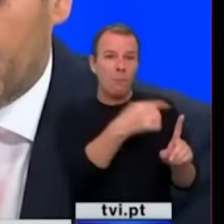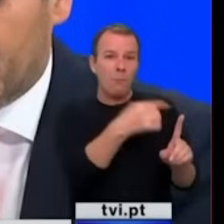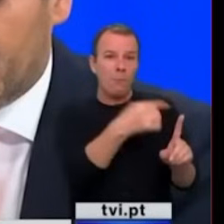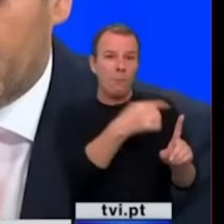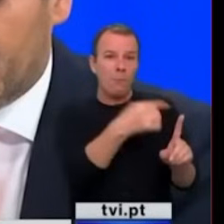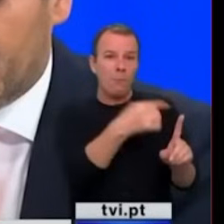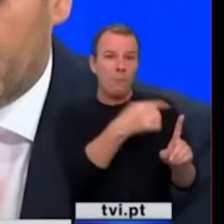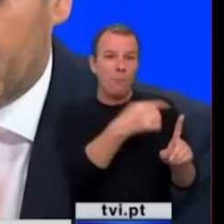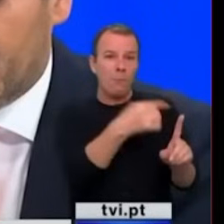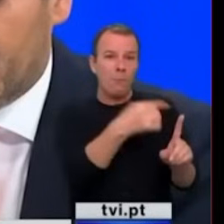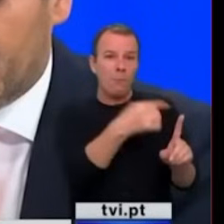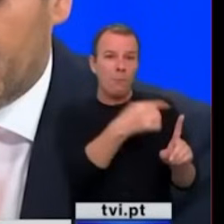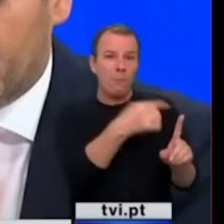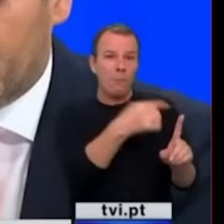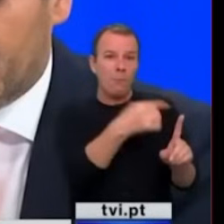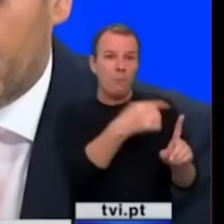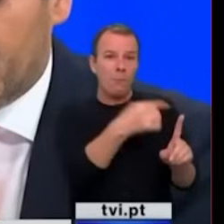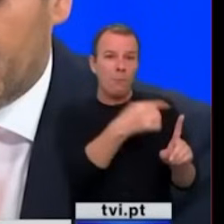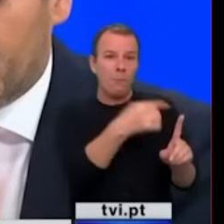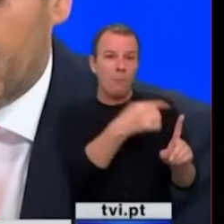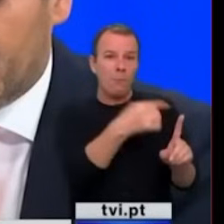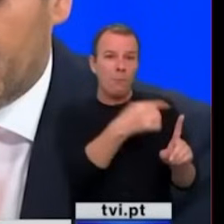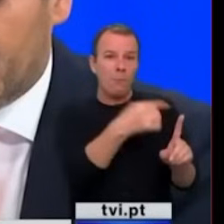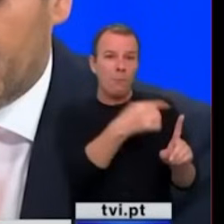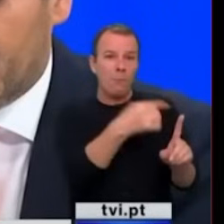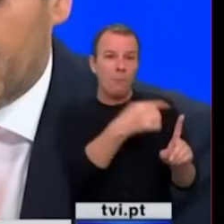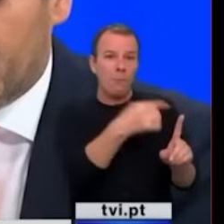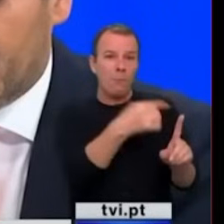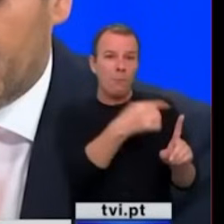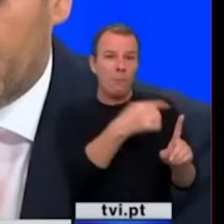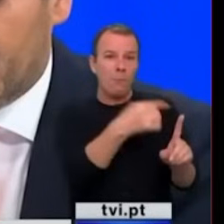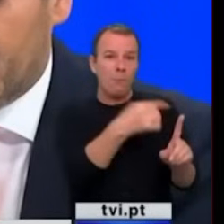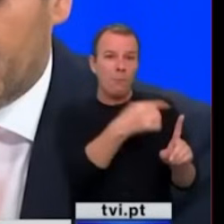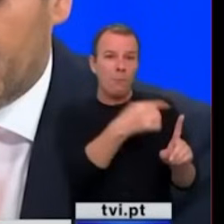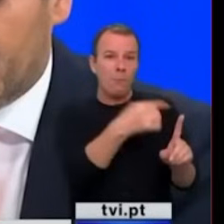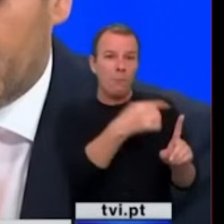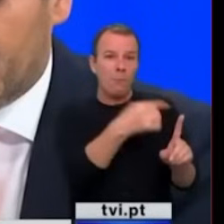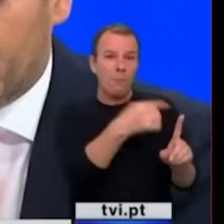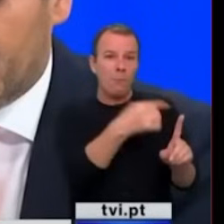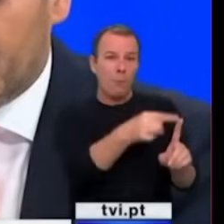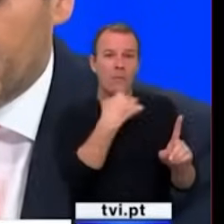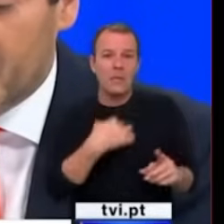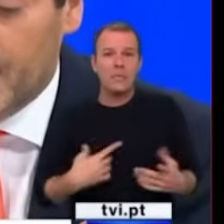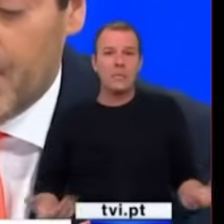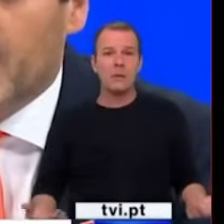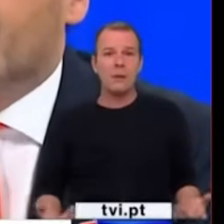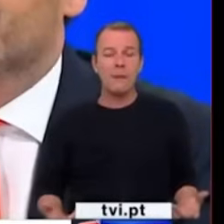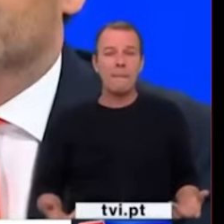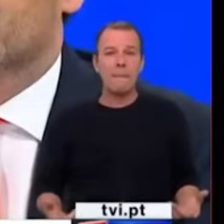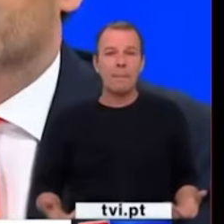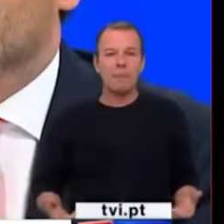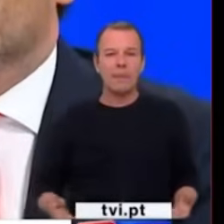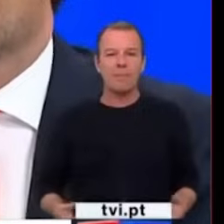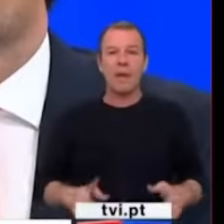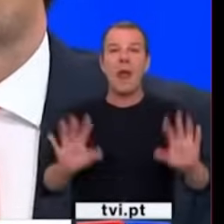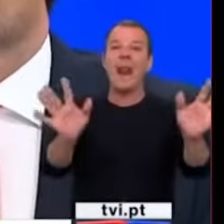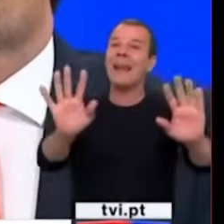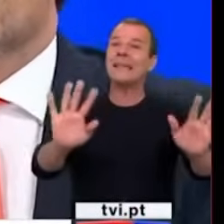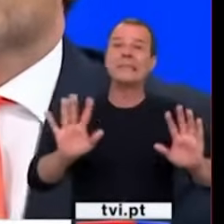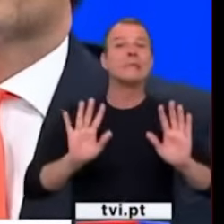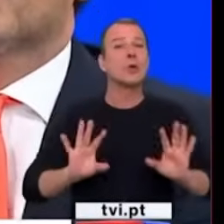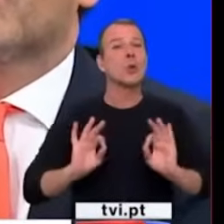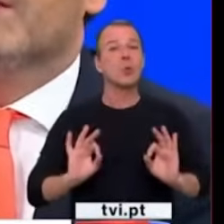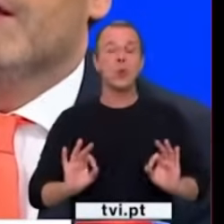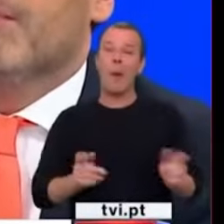delas e pá ol olhem-me para estes Bur e pá fog já começam a ouvir os botes do CH Man a minha nossa vamos fugir não